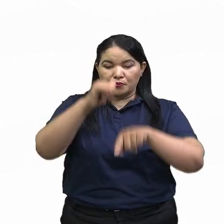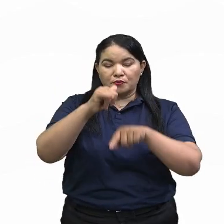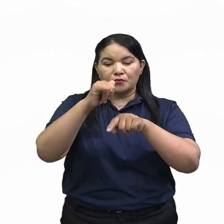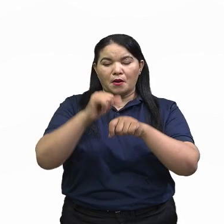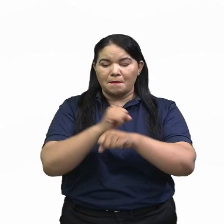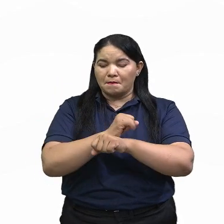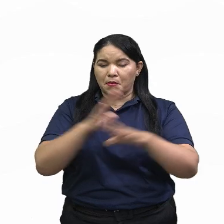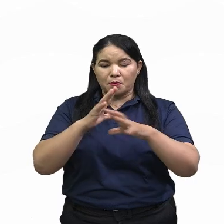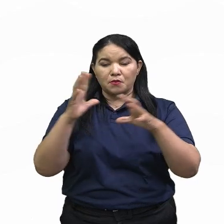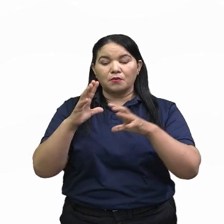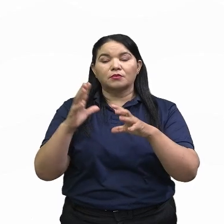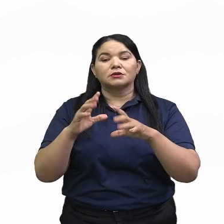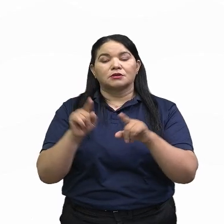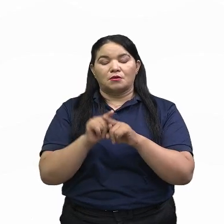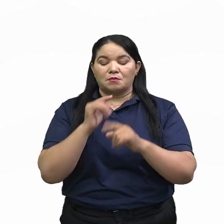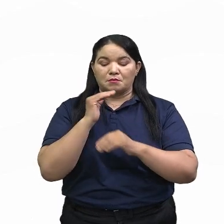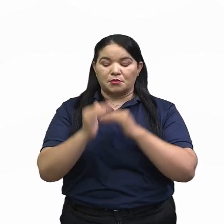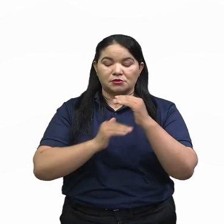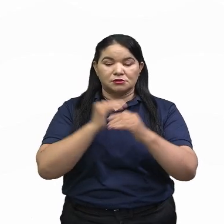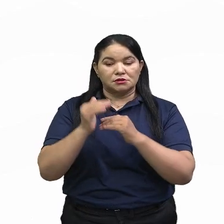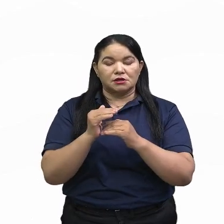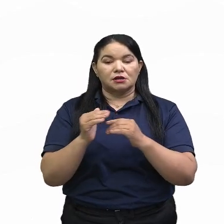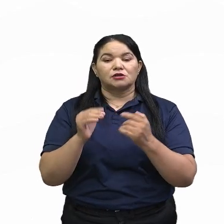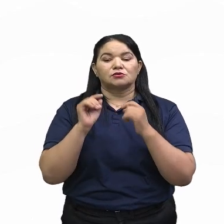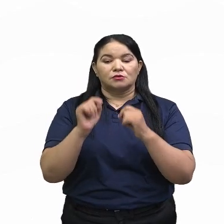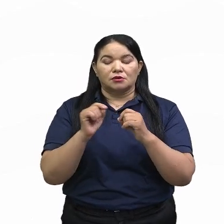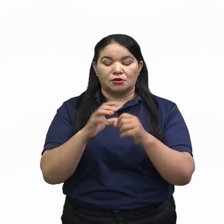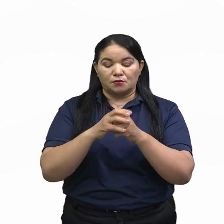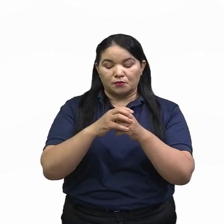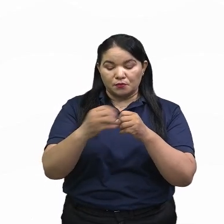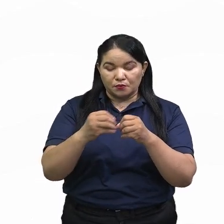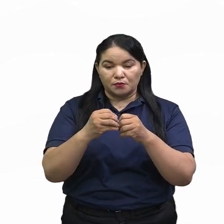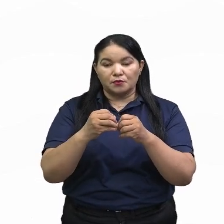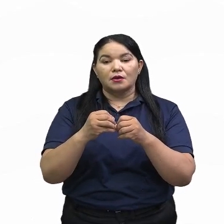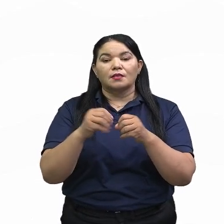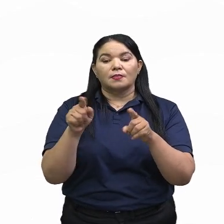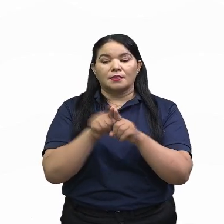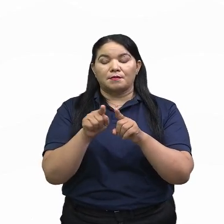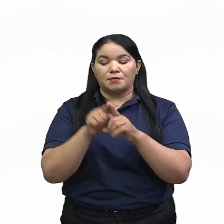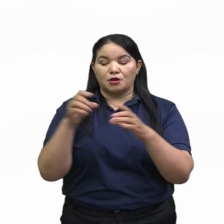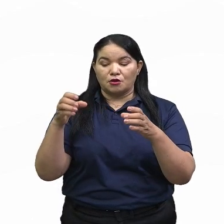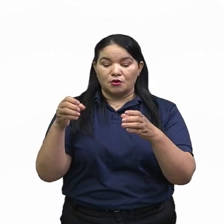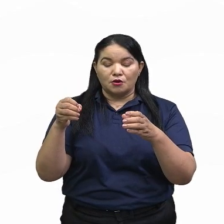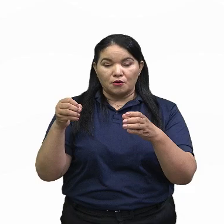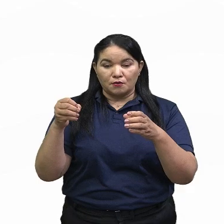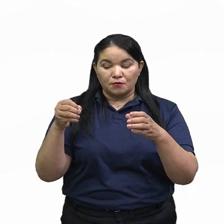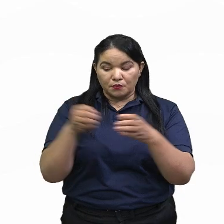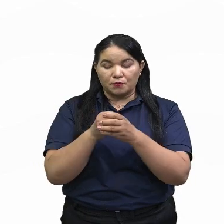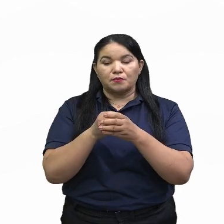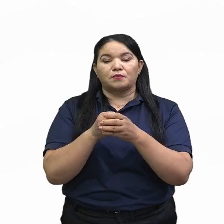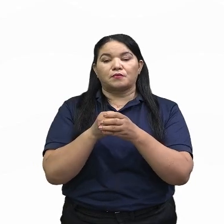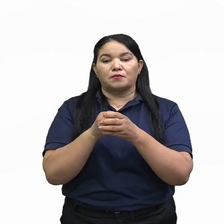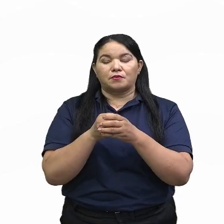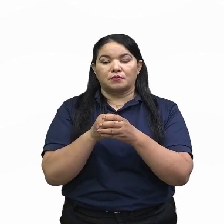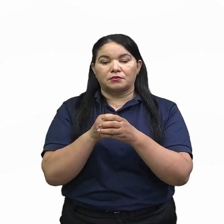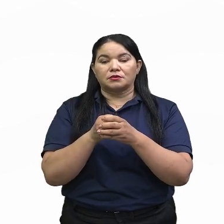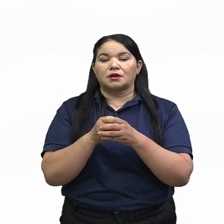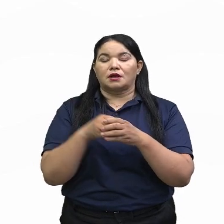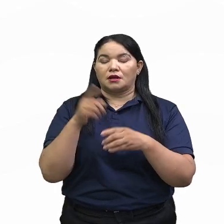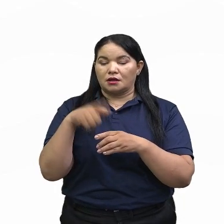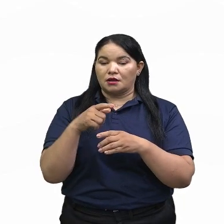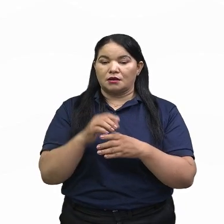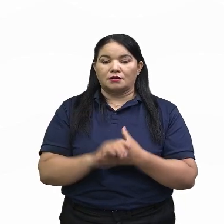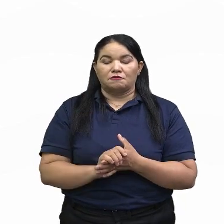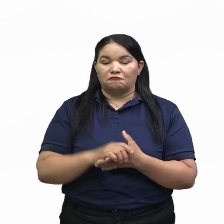dos processos que envolvem aí a fusão e a fissão nuclear, e tem um alto poder de